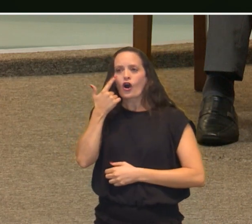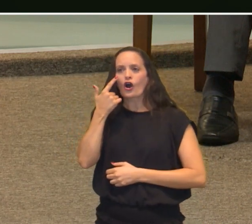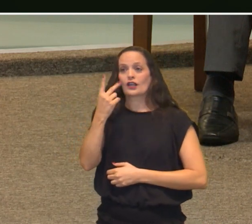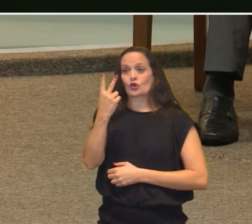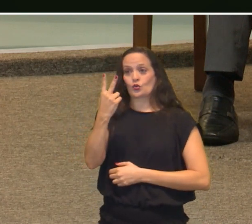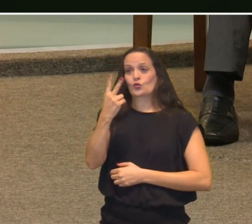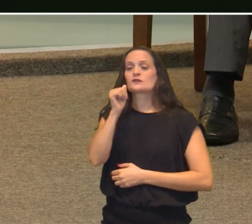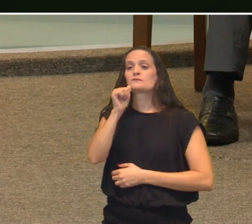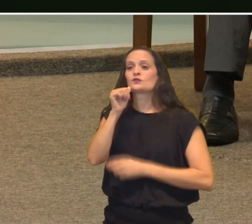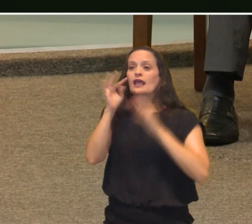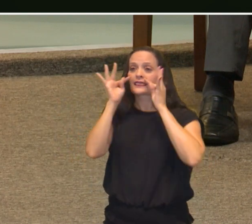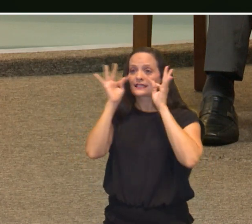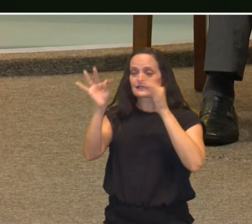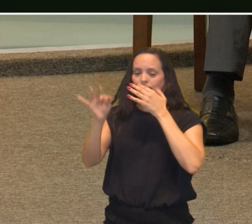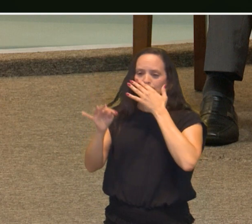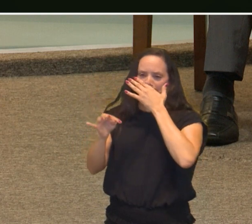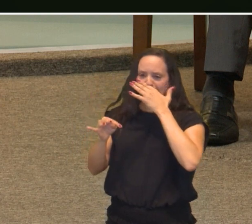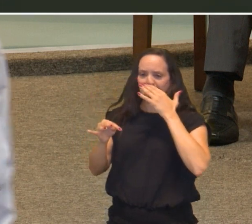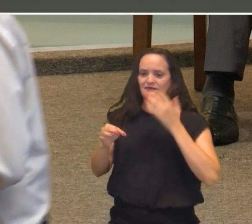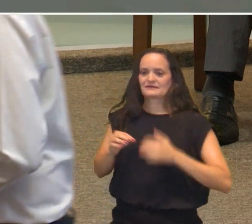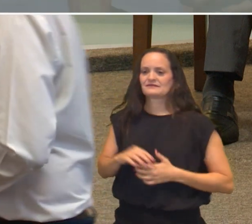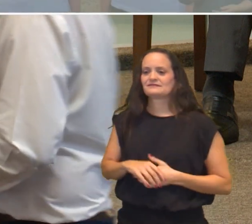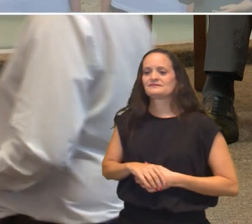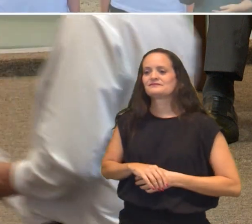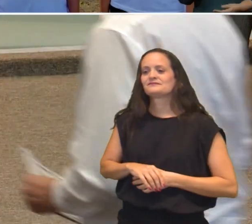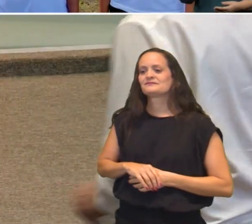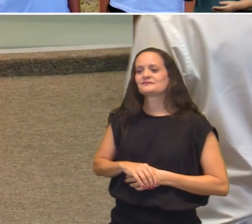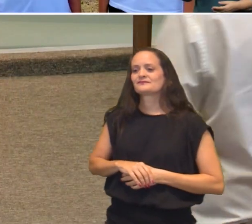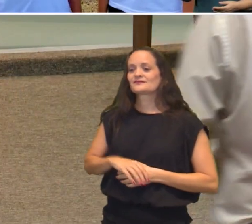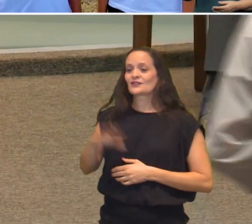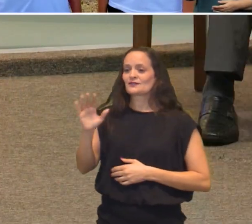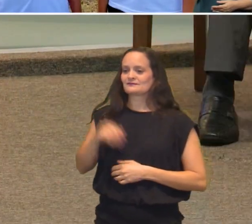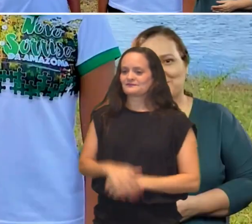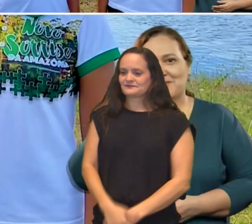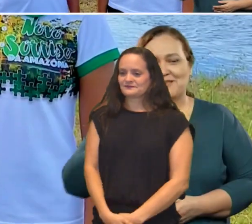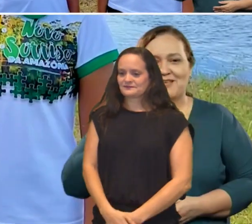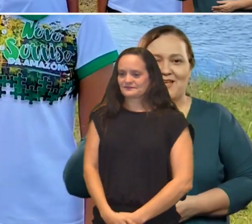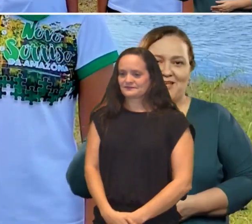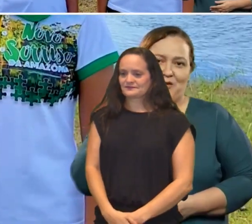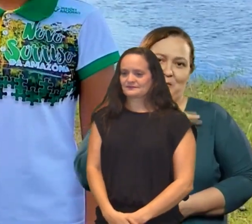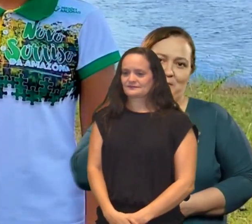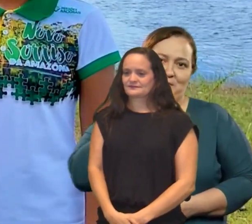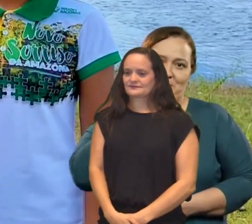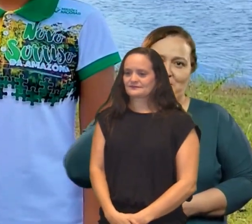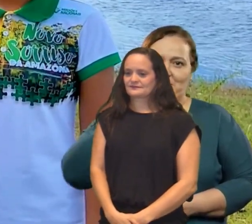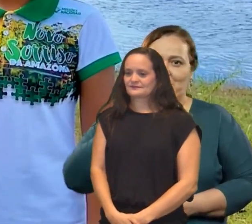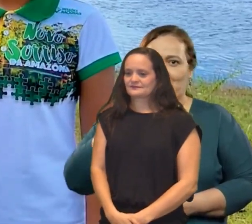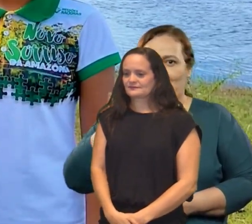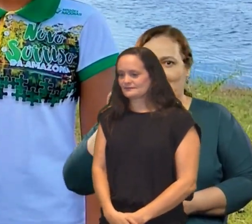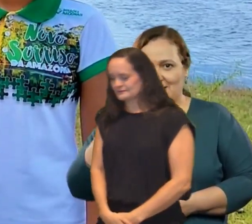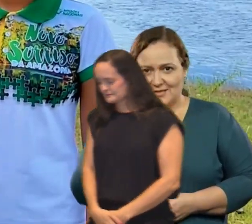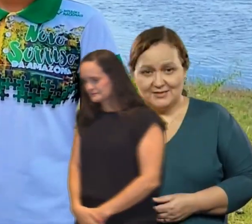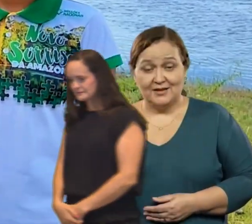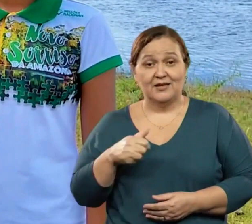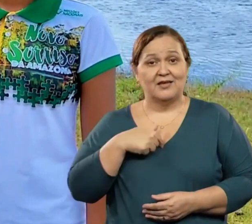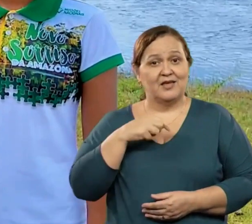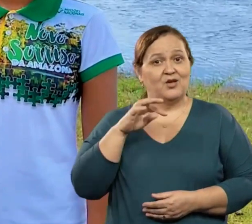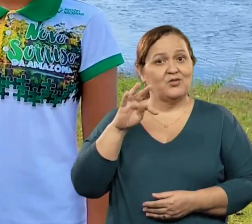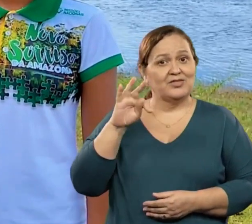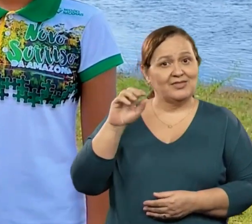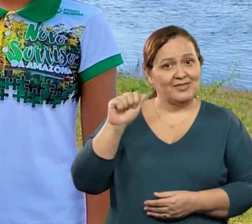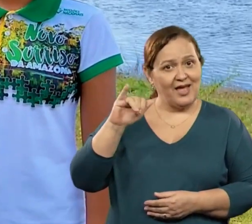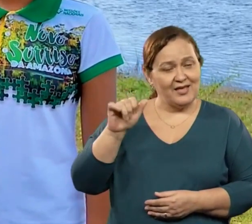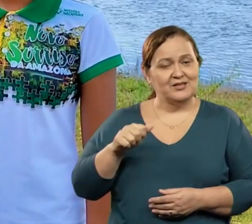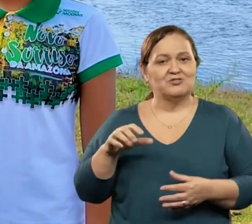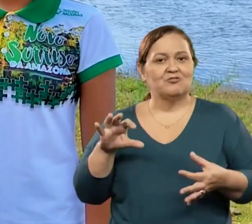que estão lá no campo missionário. Olá, batistas brasileiros, eu sou a missionária Maísa. Eu sou a missionária